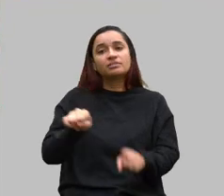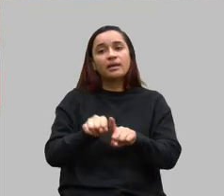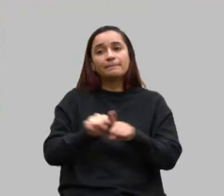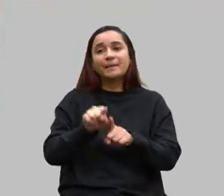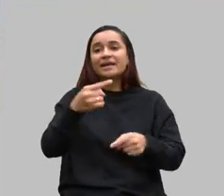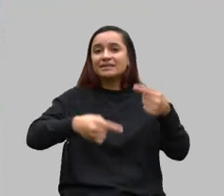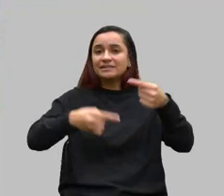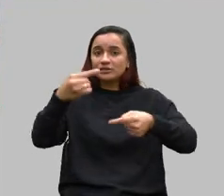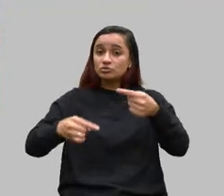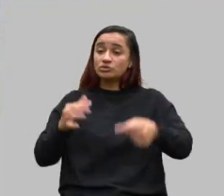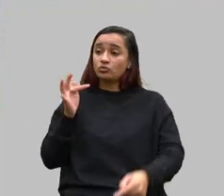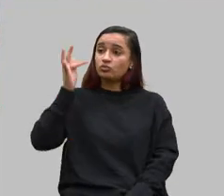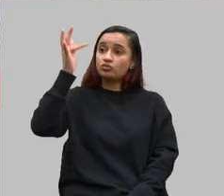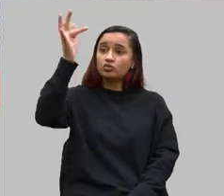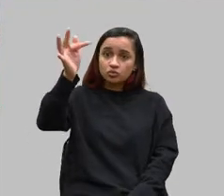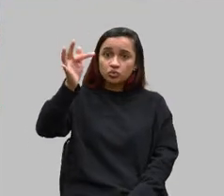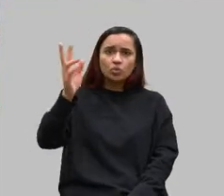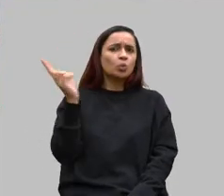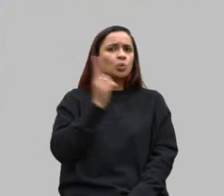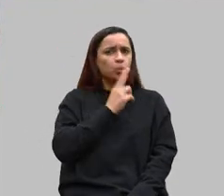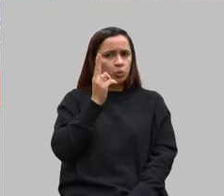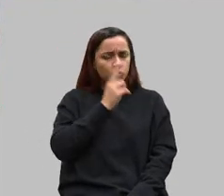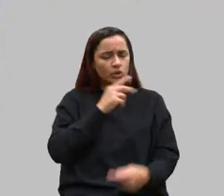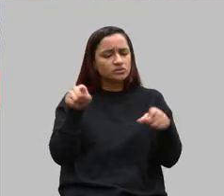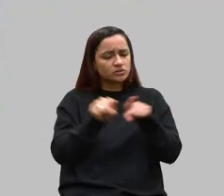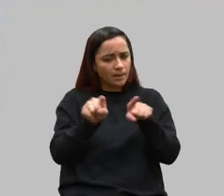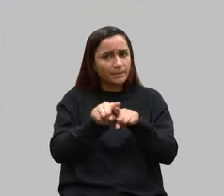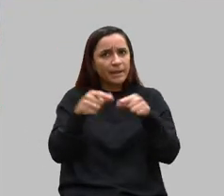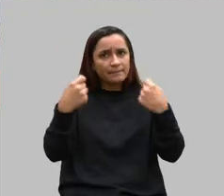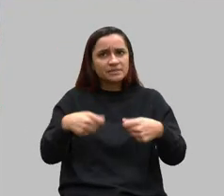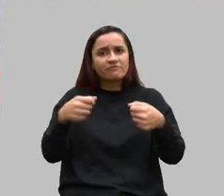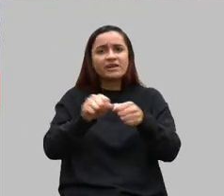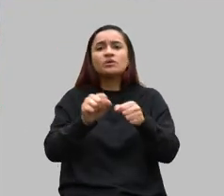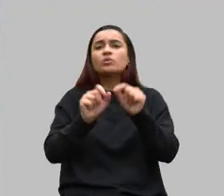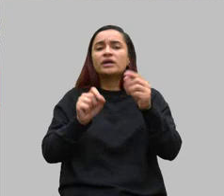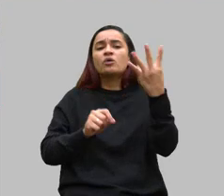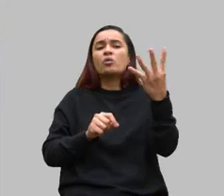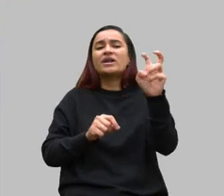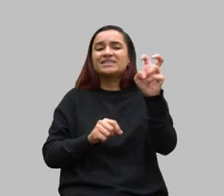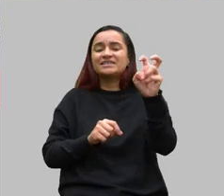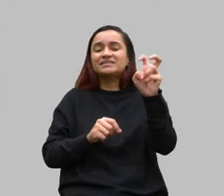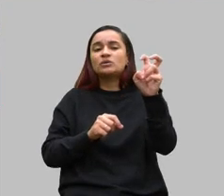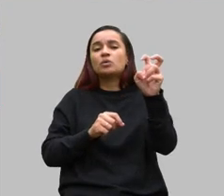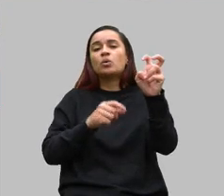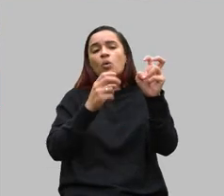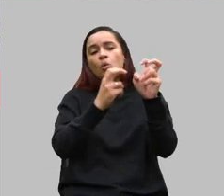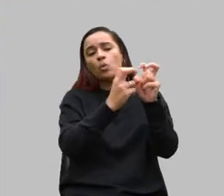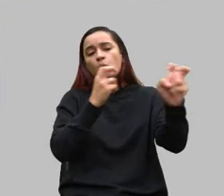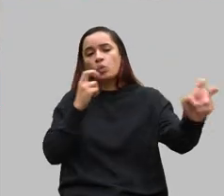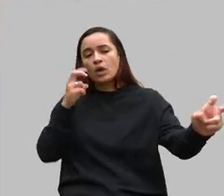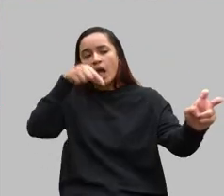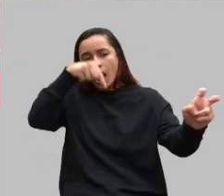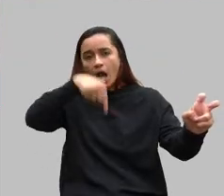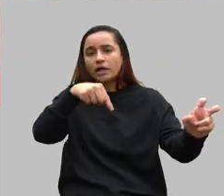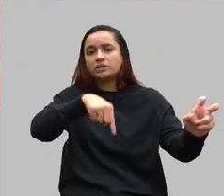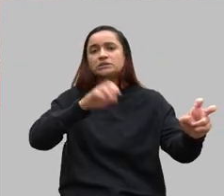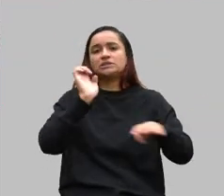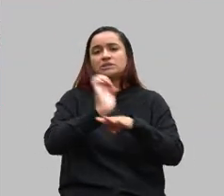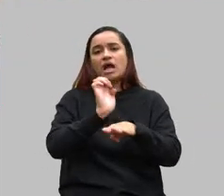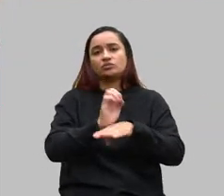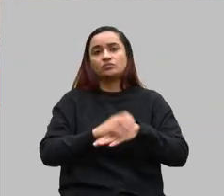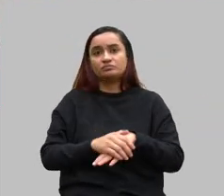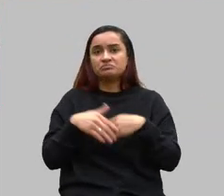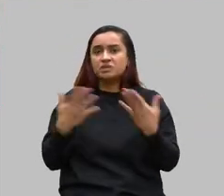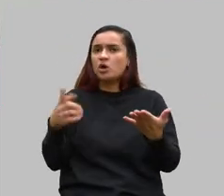futura e urgente que nós temos de fazer com 45% da sua malha dentro do nosso Estado nós não queremos nada mais do que